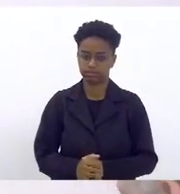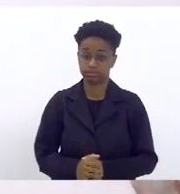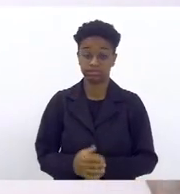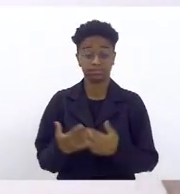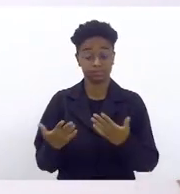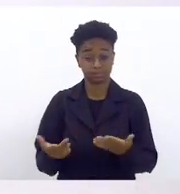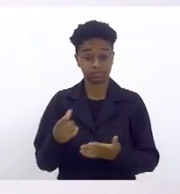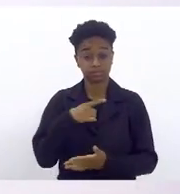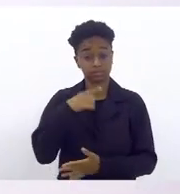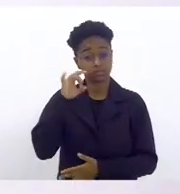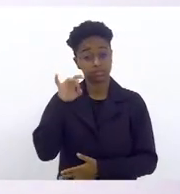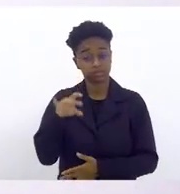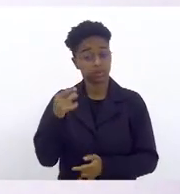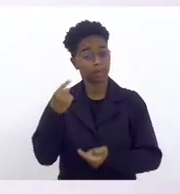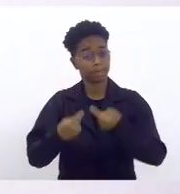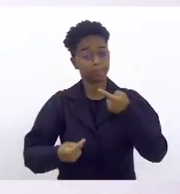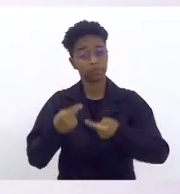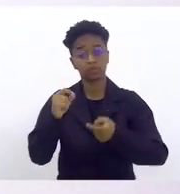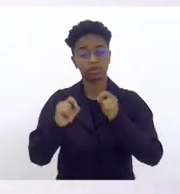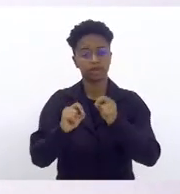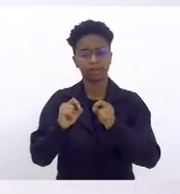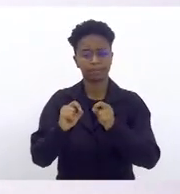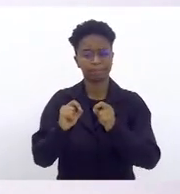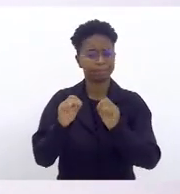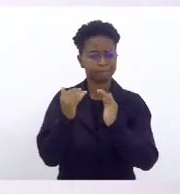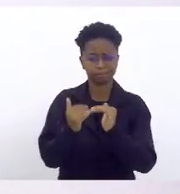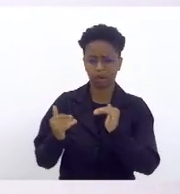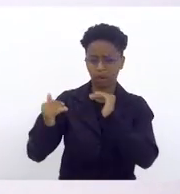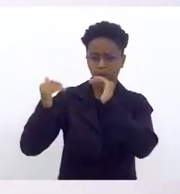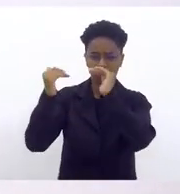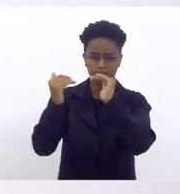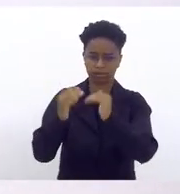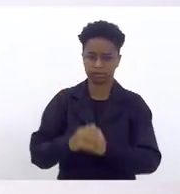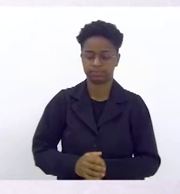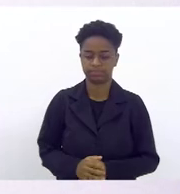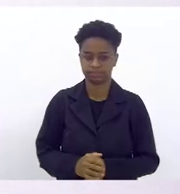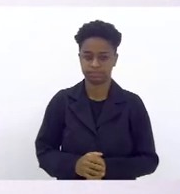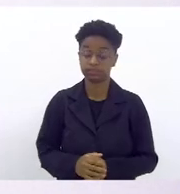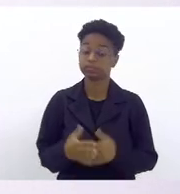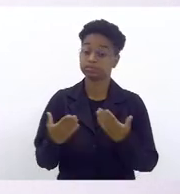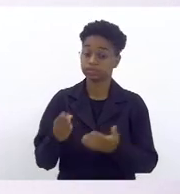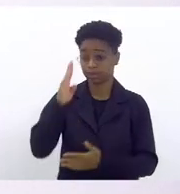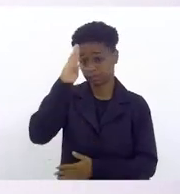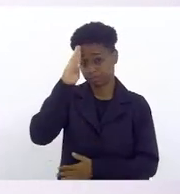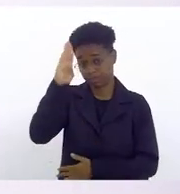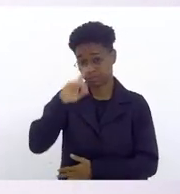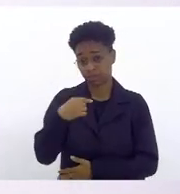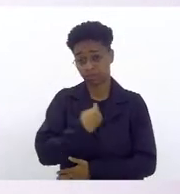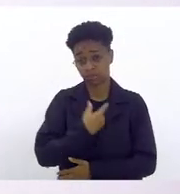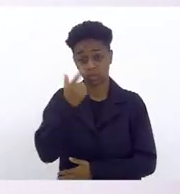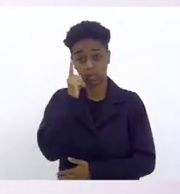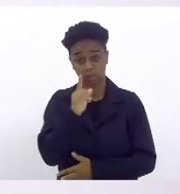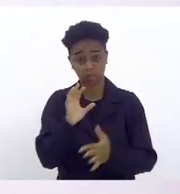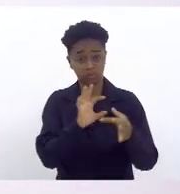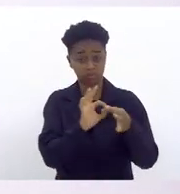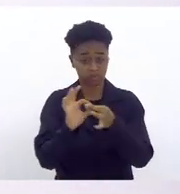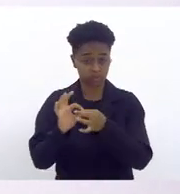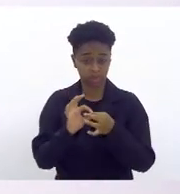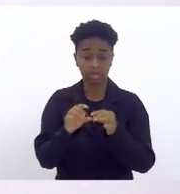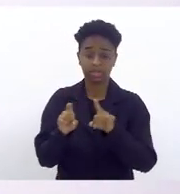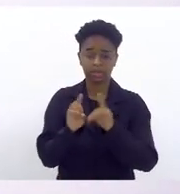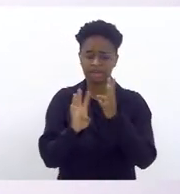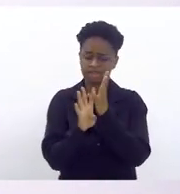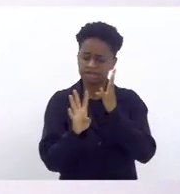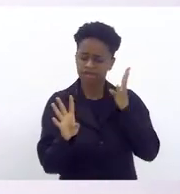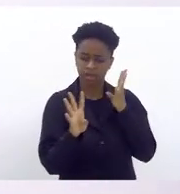ter a Serafina política na saúde aqui com P maiúsculo então isso vai ser fundamental para a gente conseguir integrar essa rede acabar com a fila